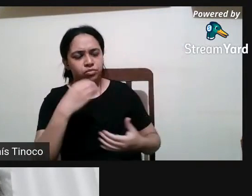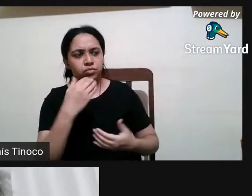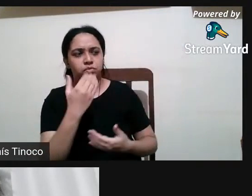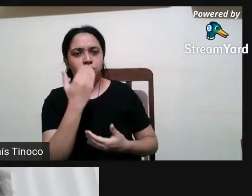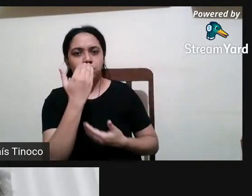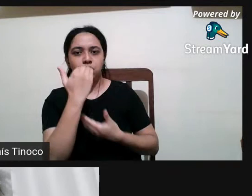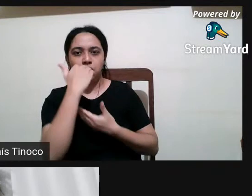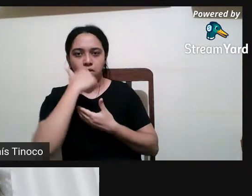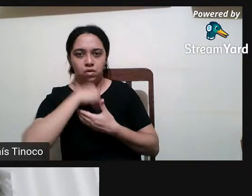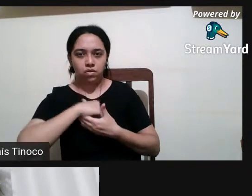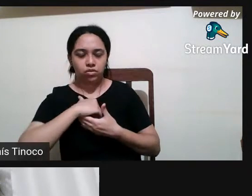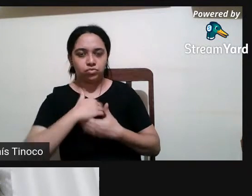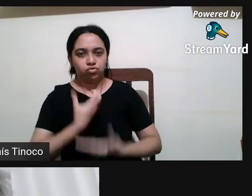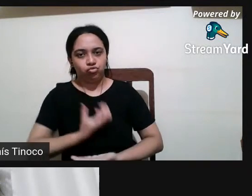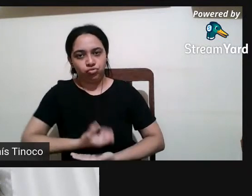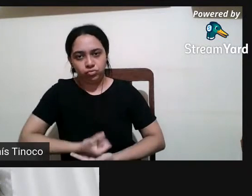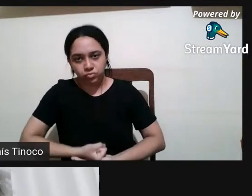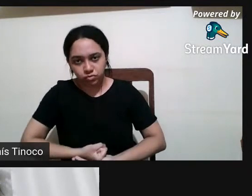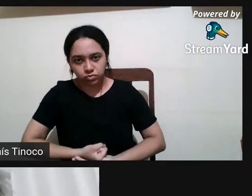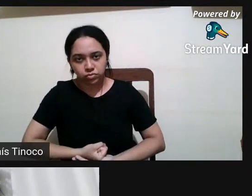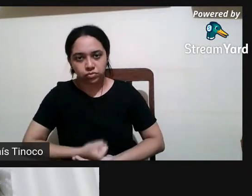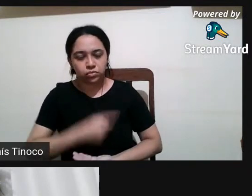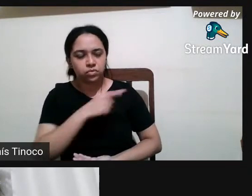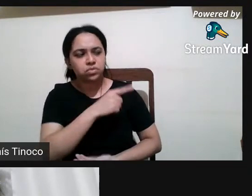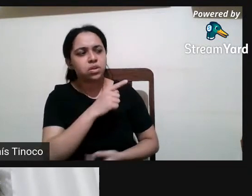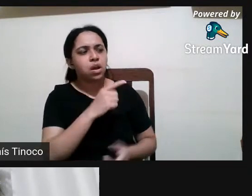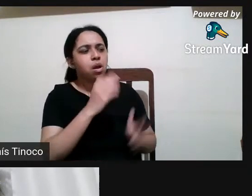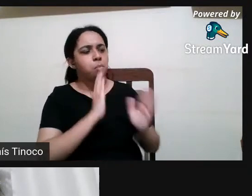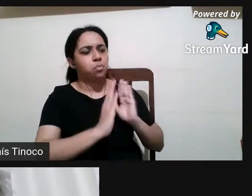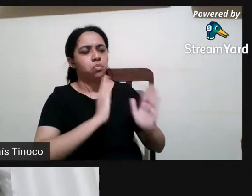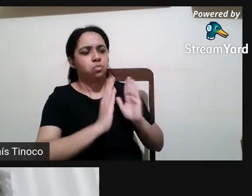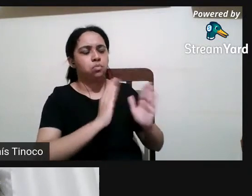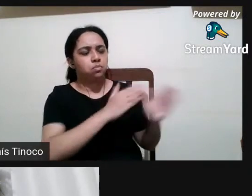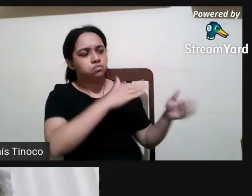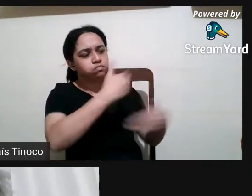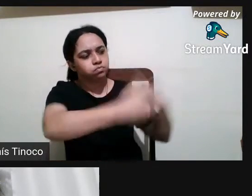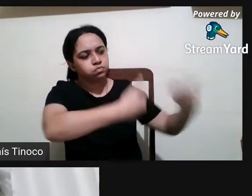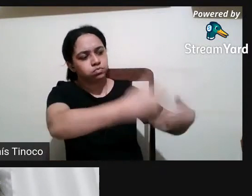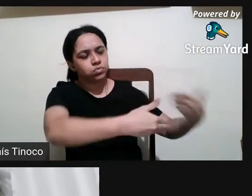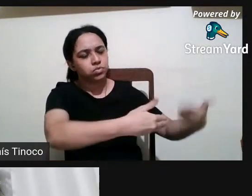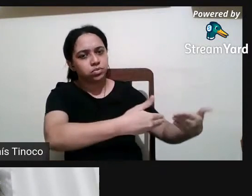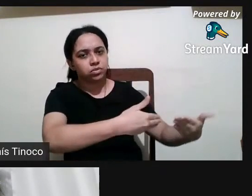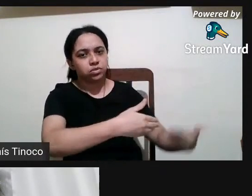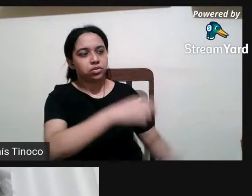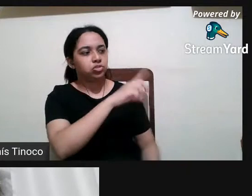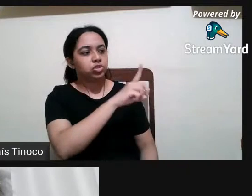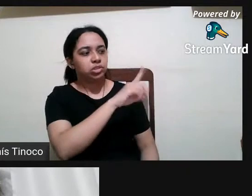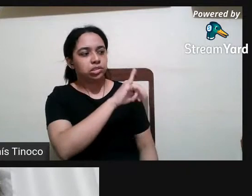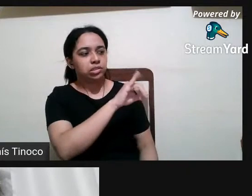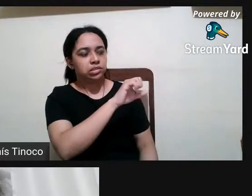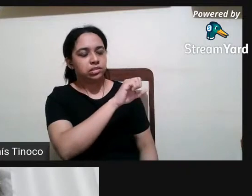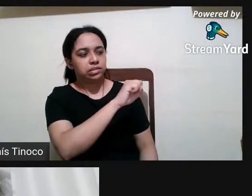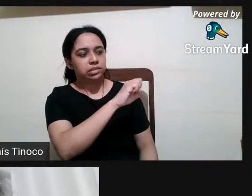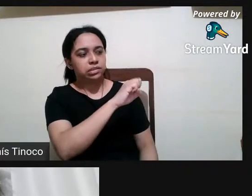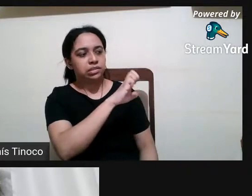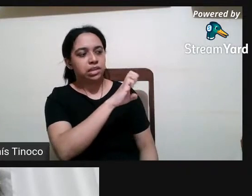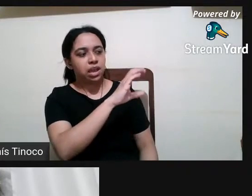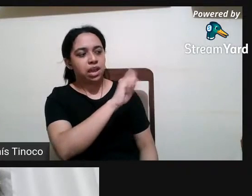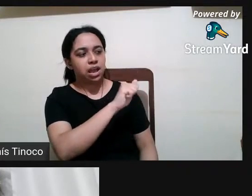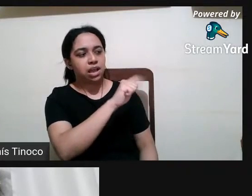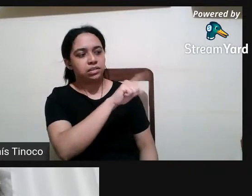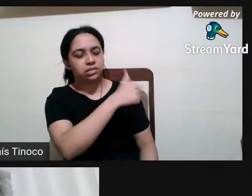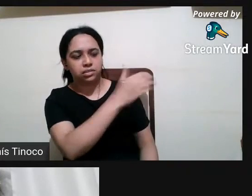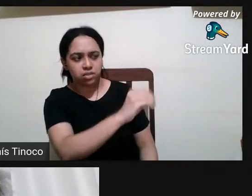por dissecação para identificar? Ou até se pode fazer com animal já